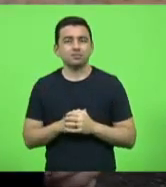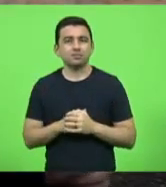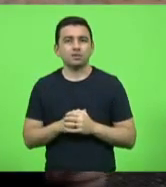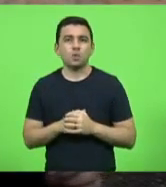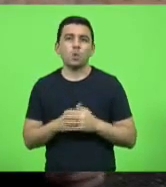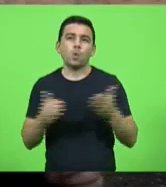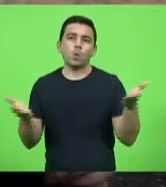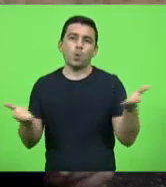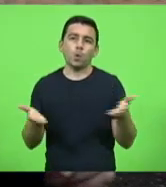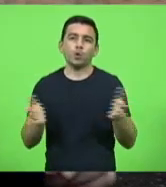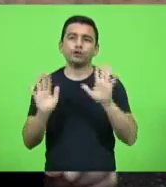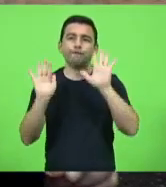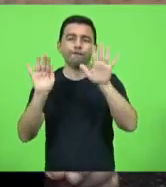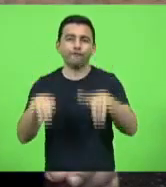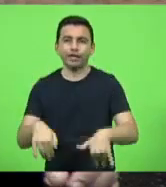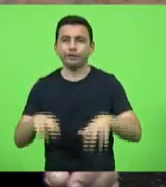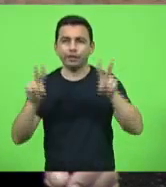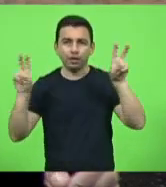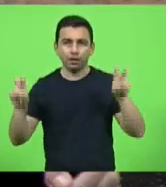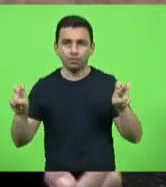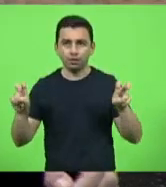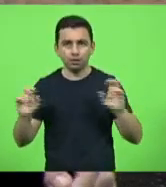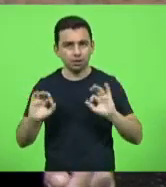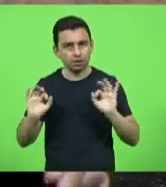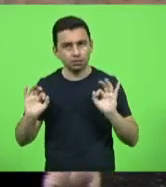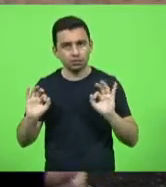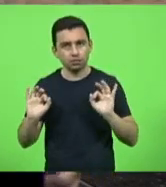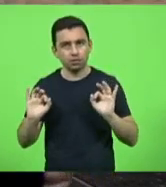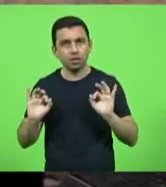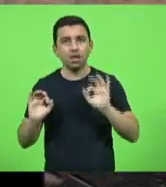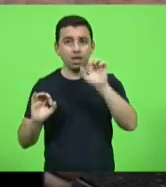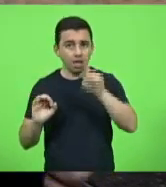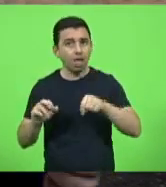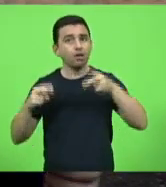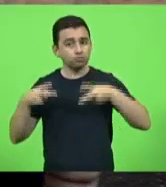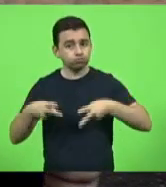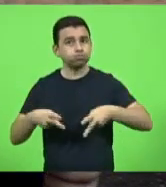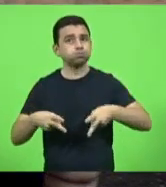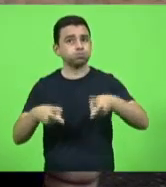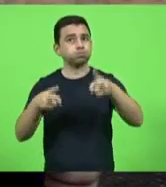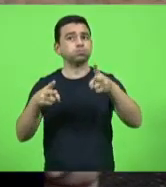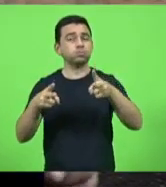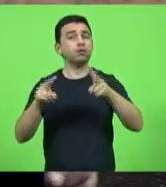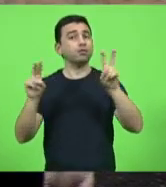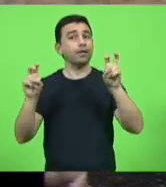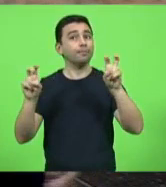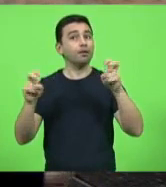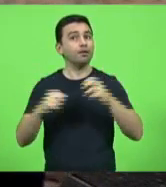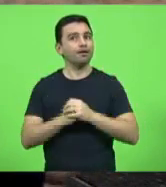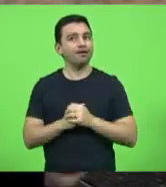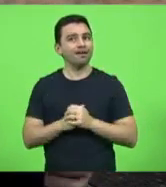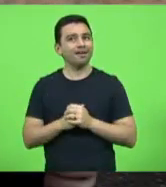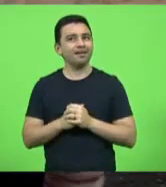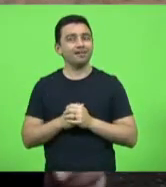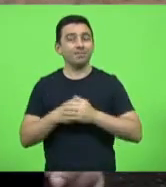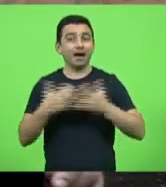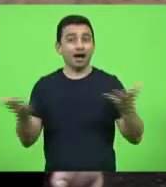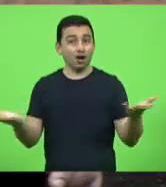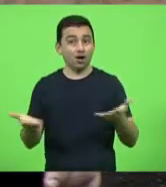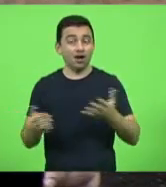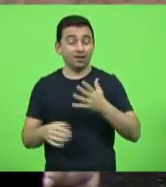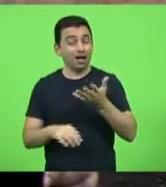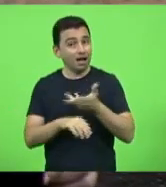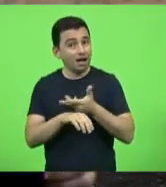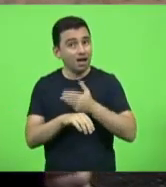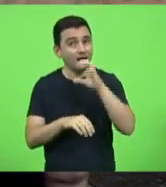hoje se findar o assunto, tá? É uma questão de dar continuidade a esse assunto de forma mais célere possível.